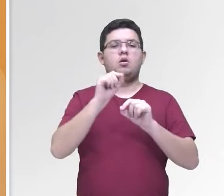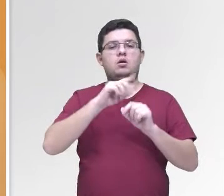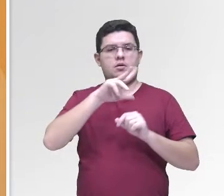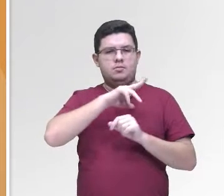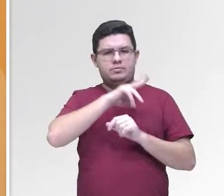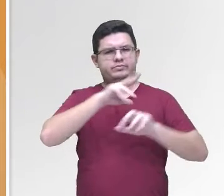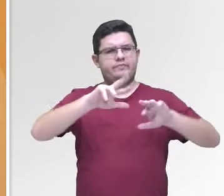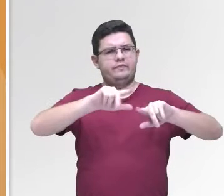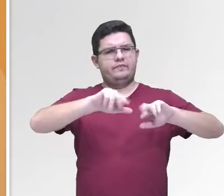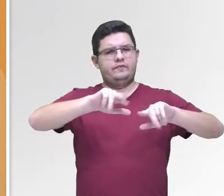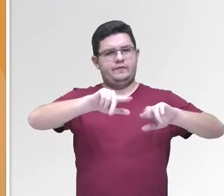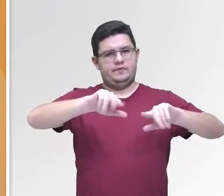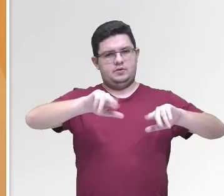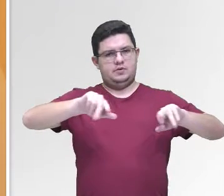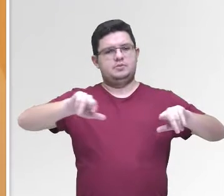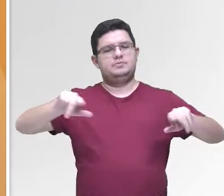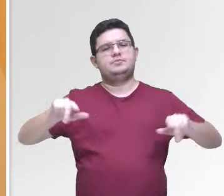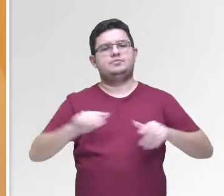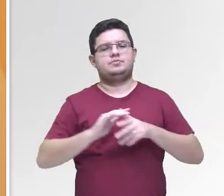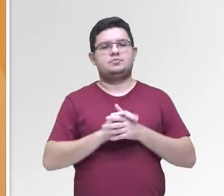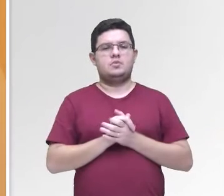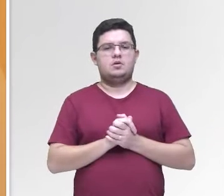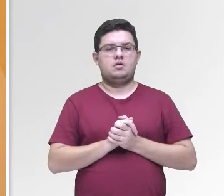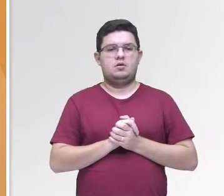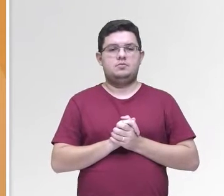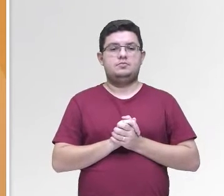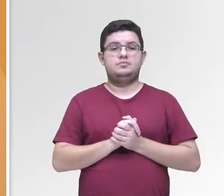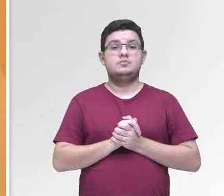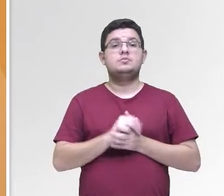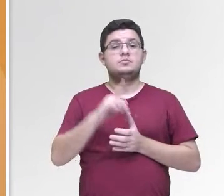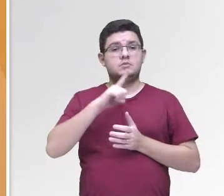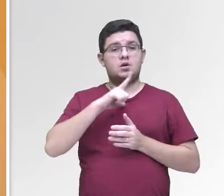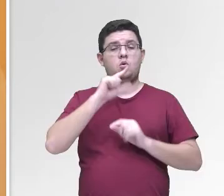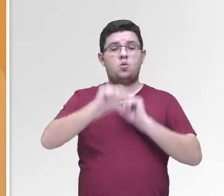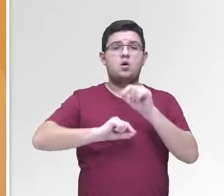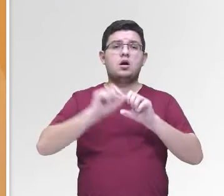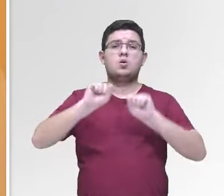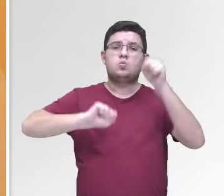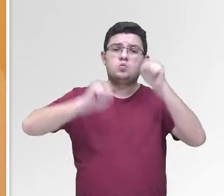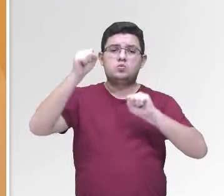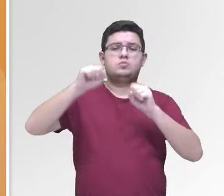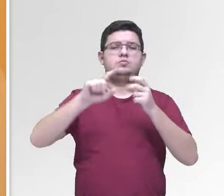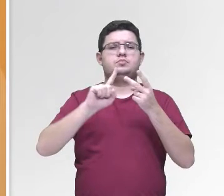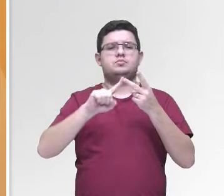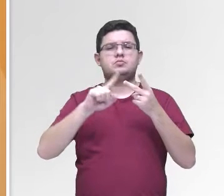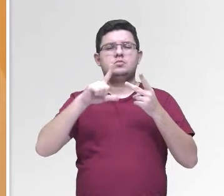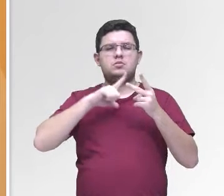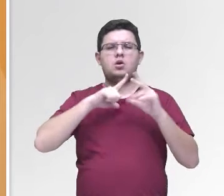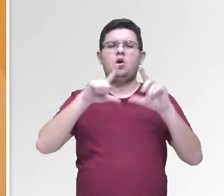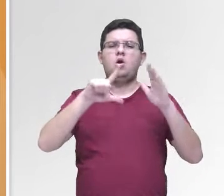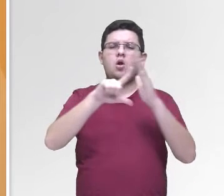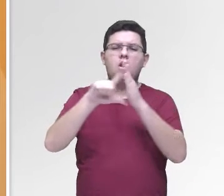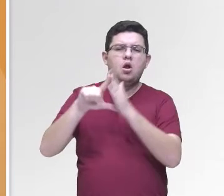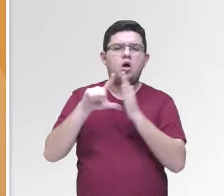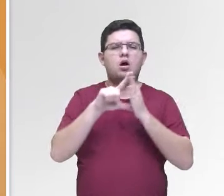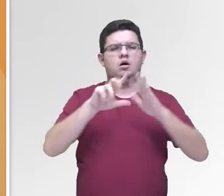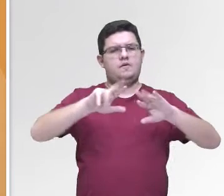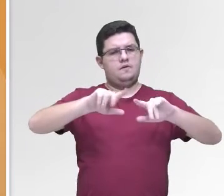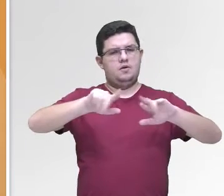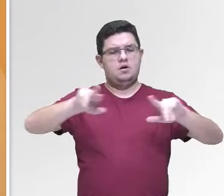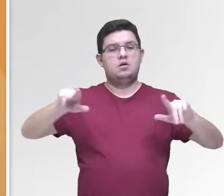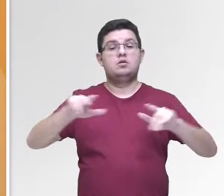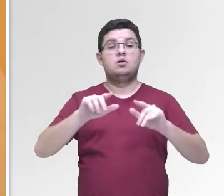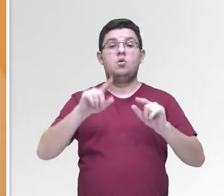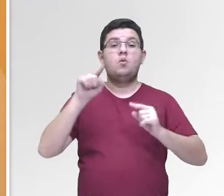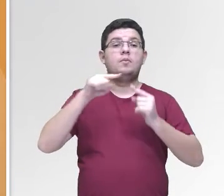privados, nos bens particulares, né? Onde temos aí indústrias, comércios, né? E o objetivo é